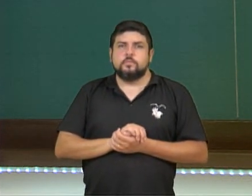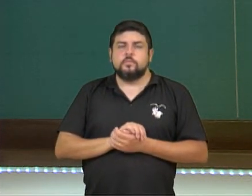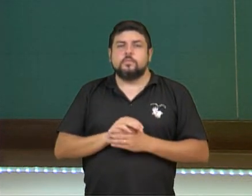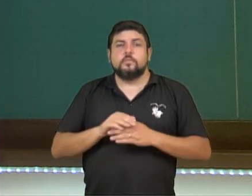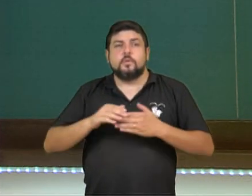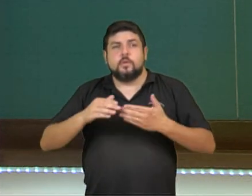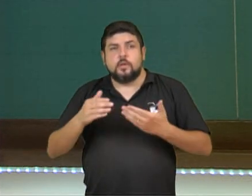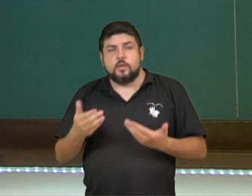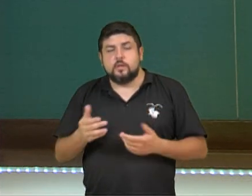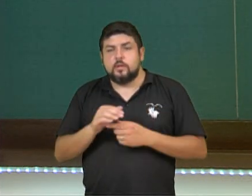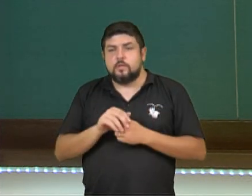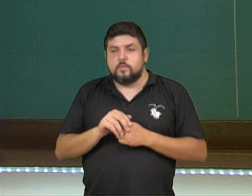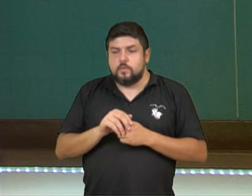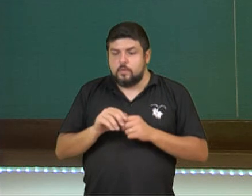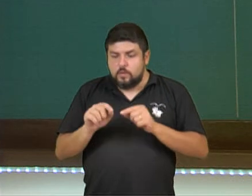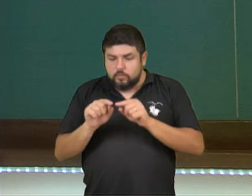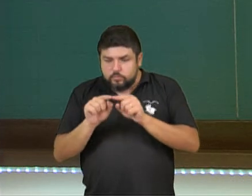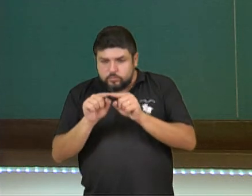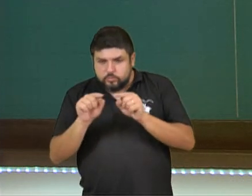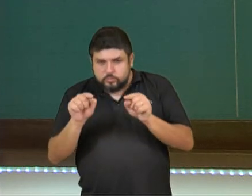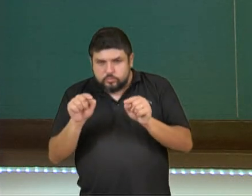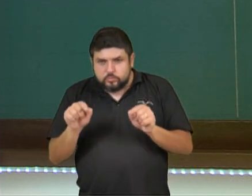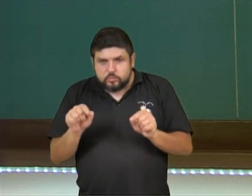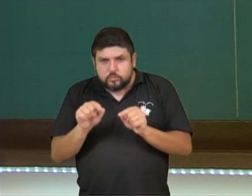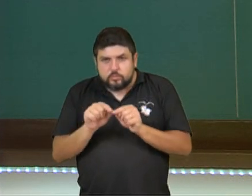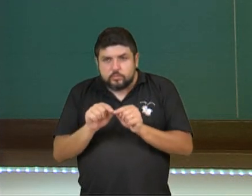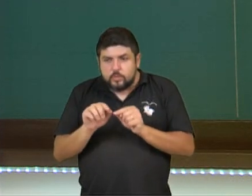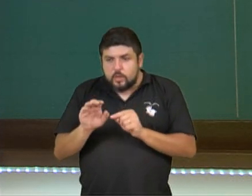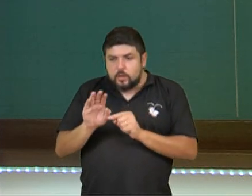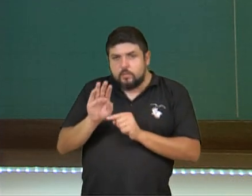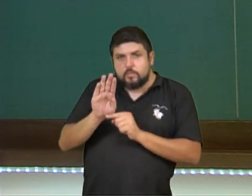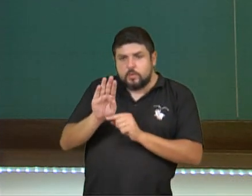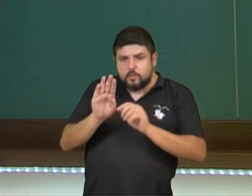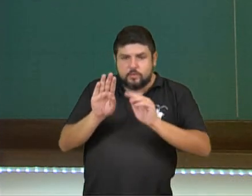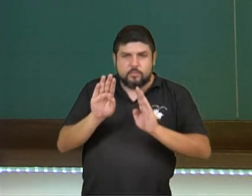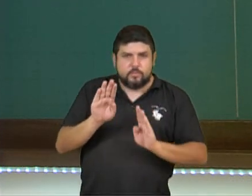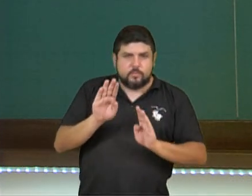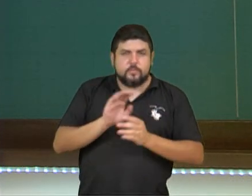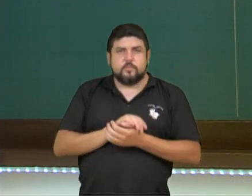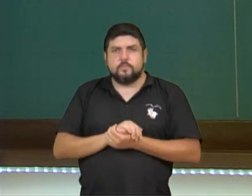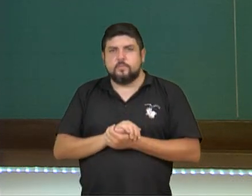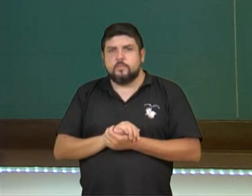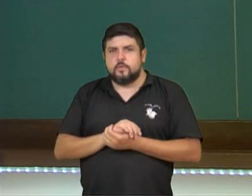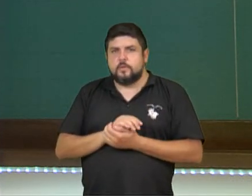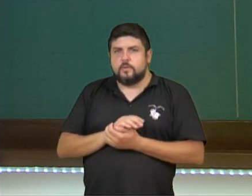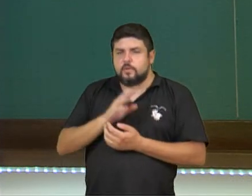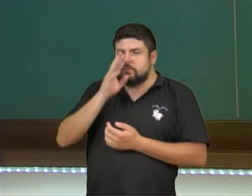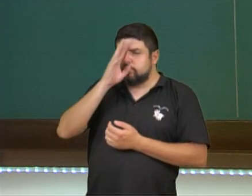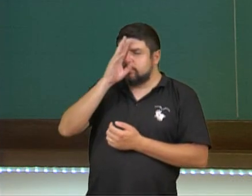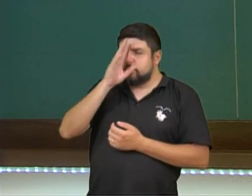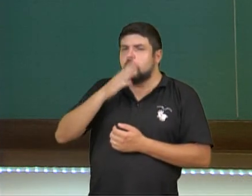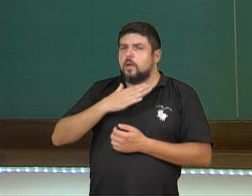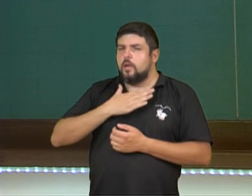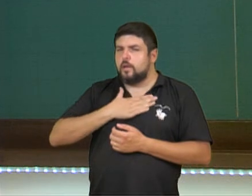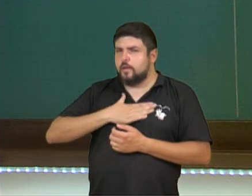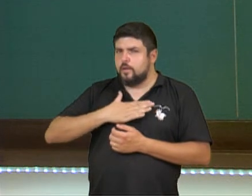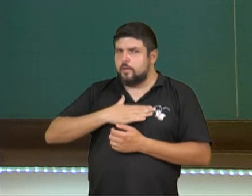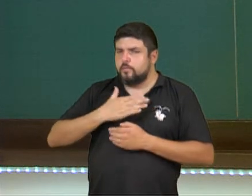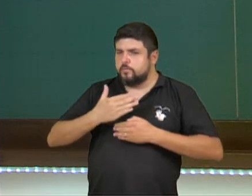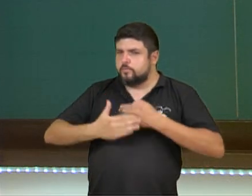de lado B por B, ok? A gente gosta de inventar, eu já te mostro aonde que vai nos levar